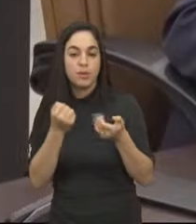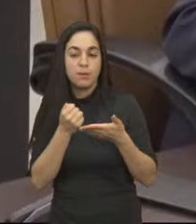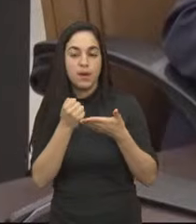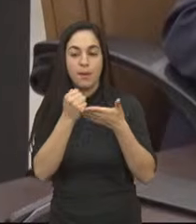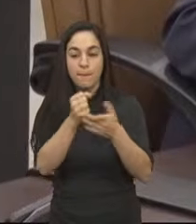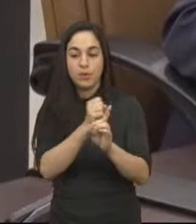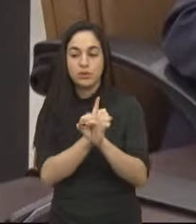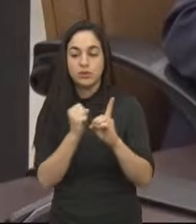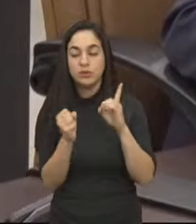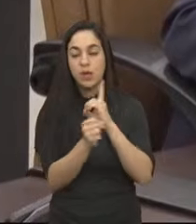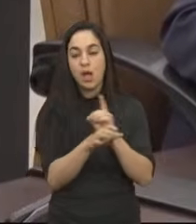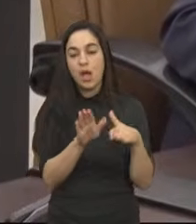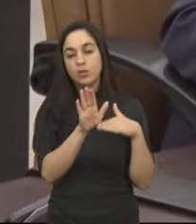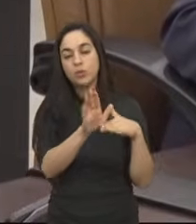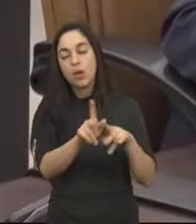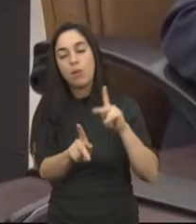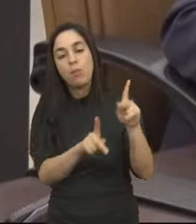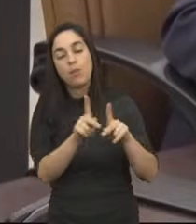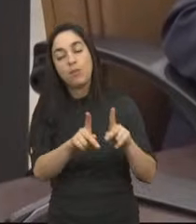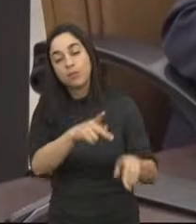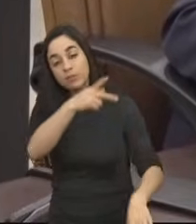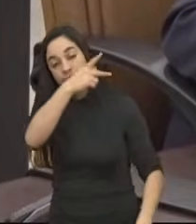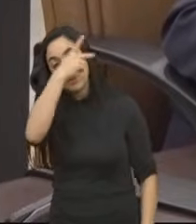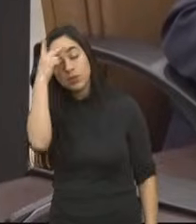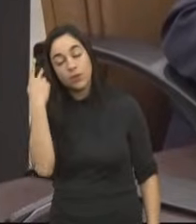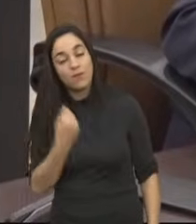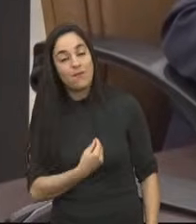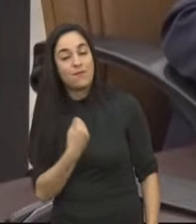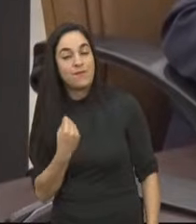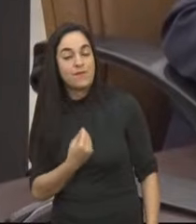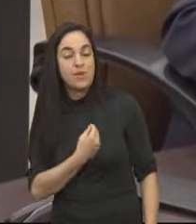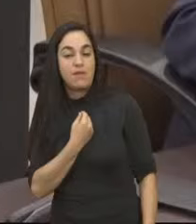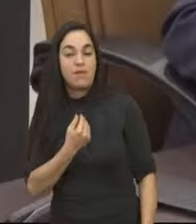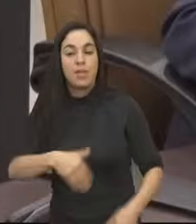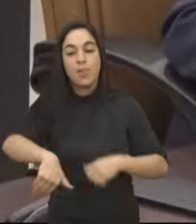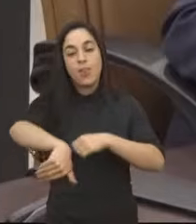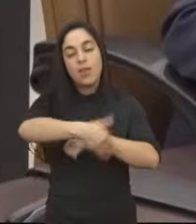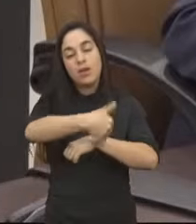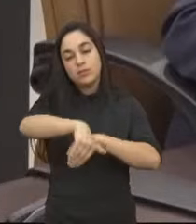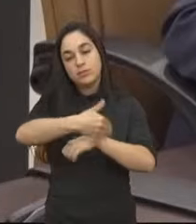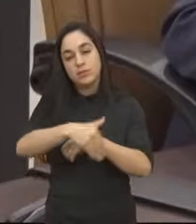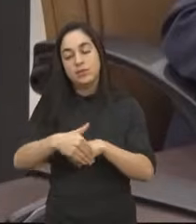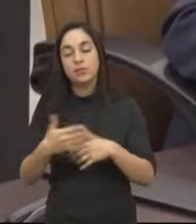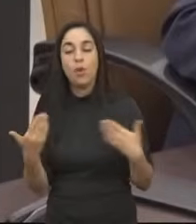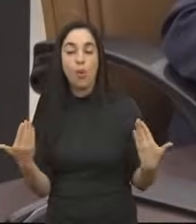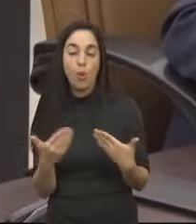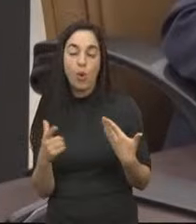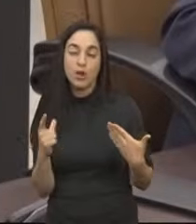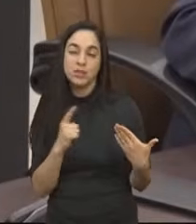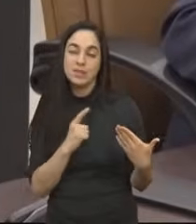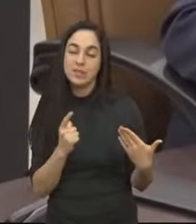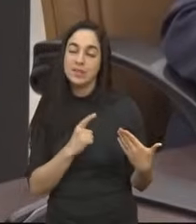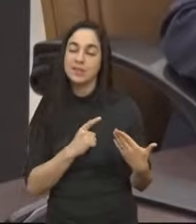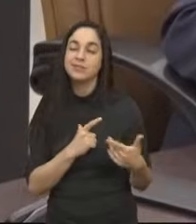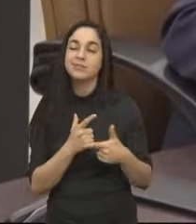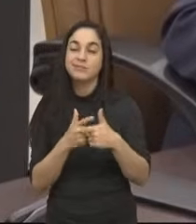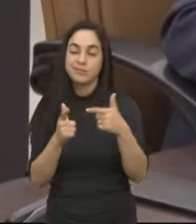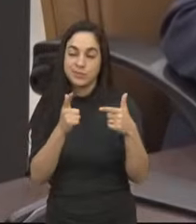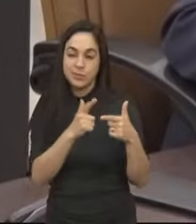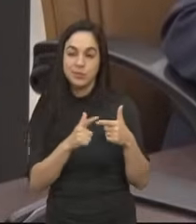demandas relacionadas à população em situação de rua em nosso município. Hoje estamos enfrentando aí várias situações, assistência social,